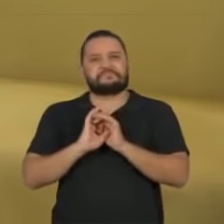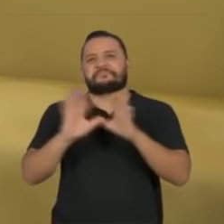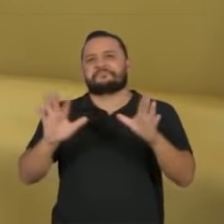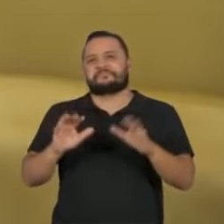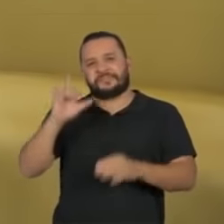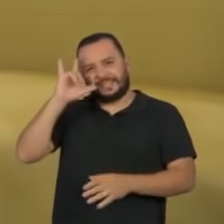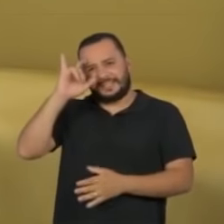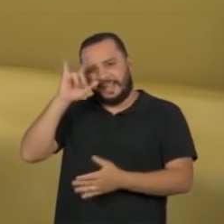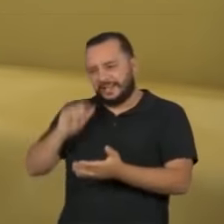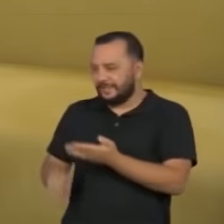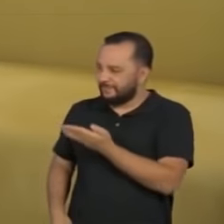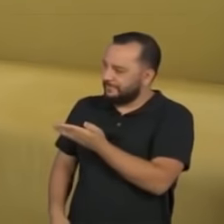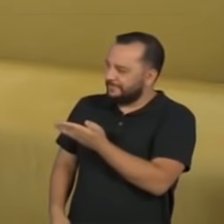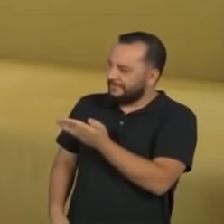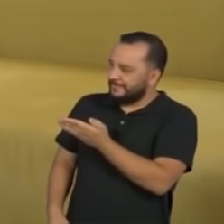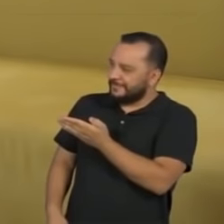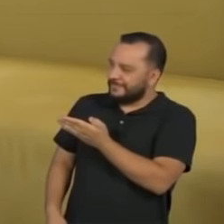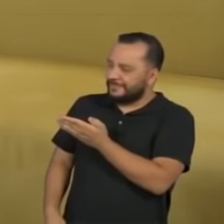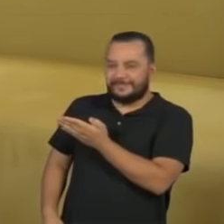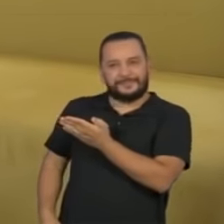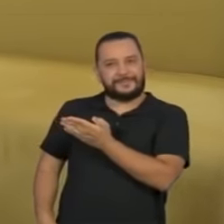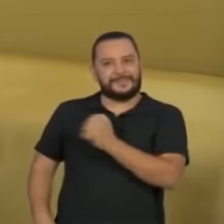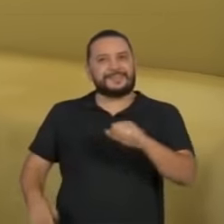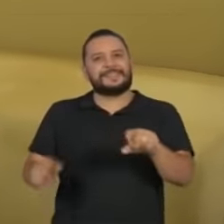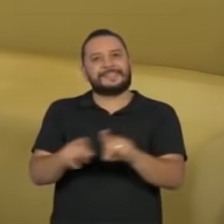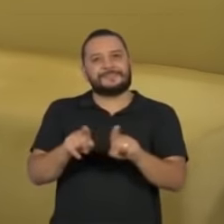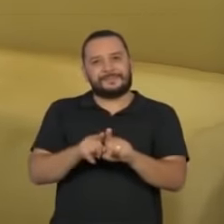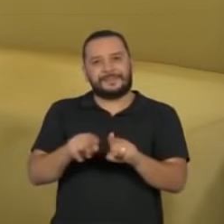No Instagram, @jornalismo TV Cultura. No Twitter,